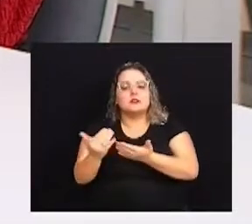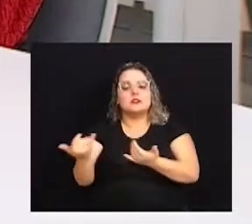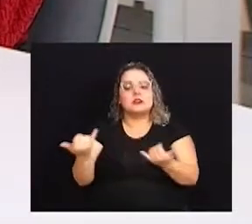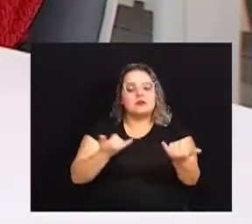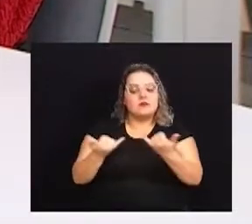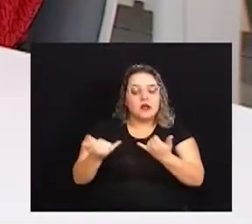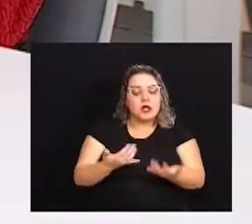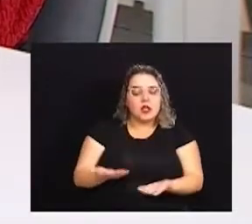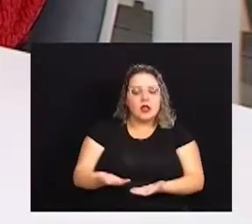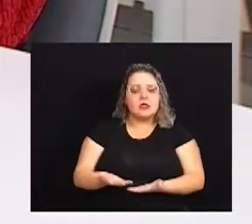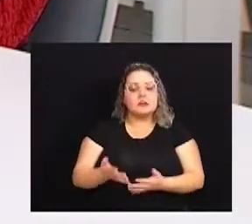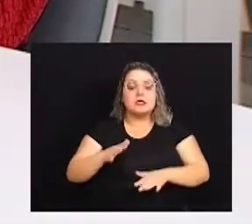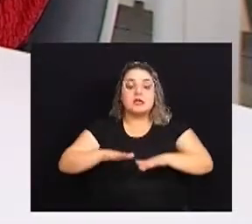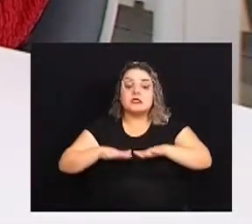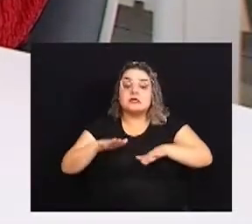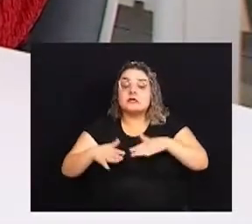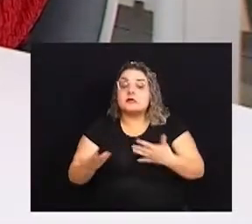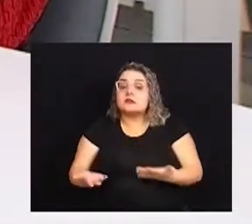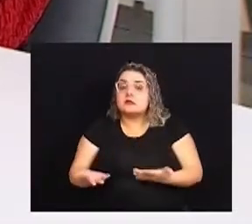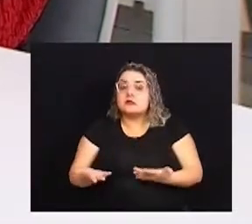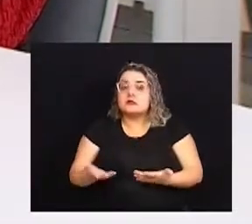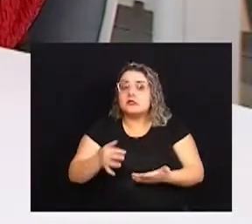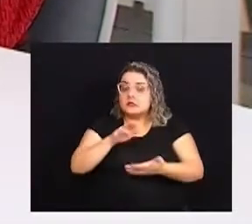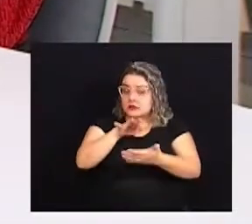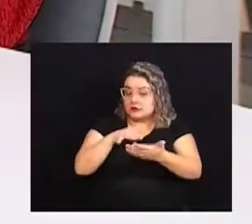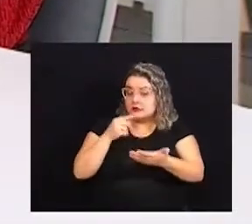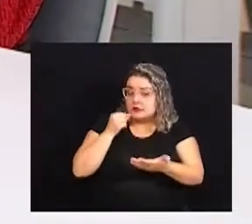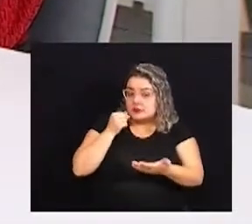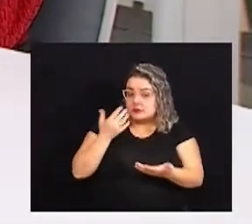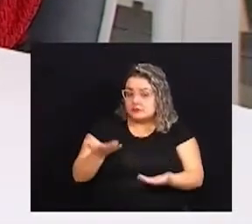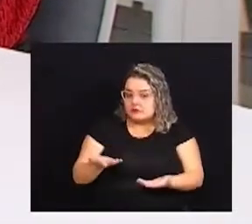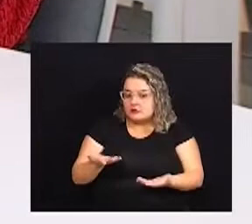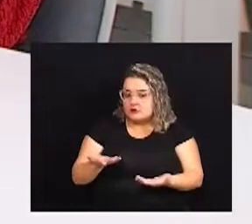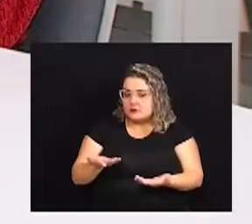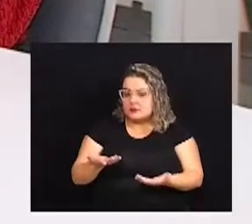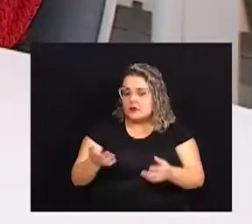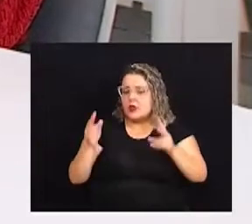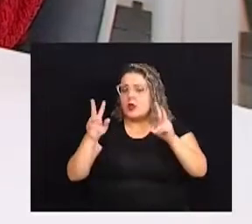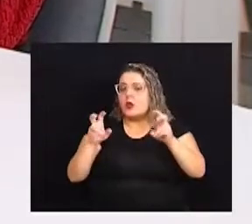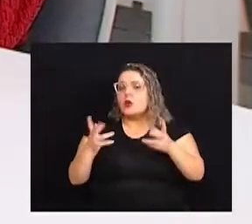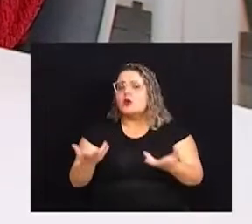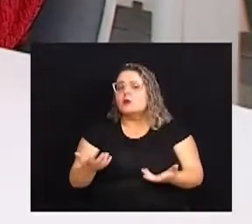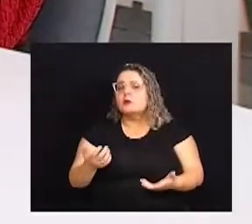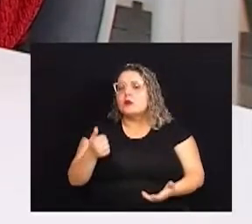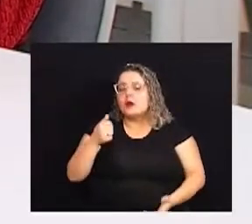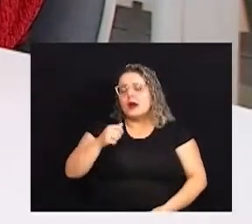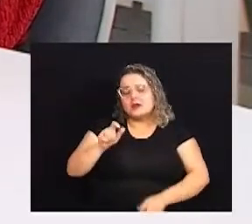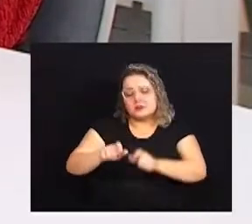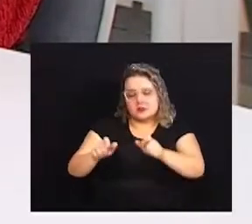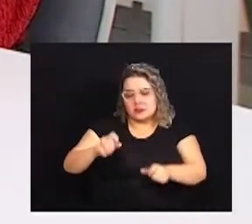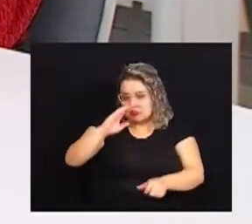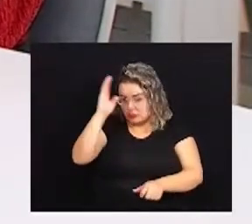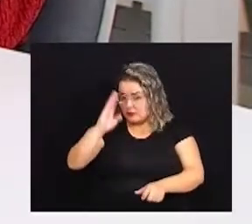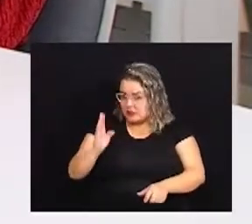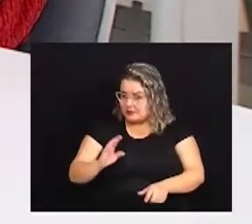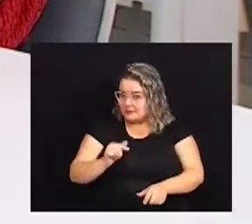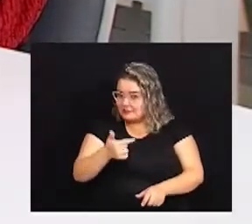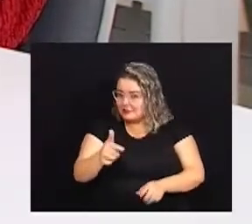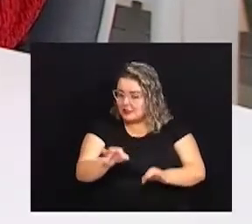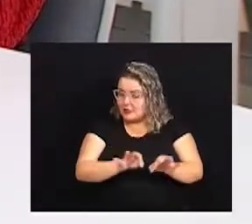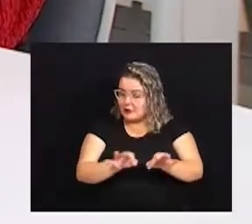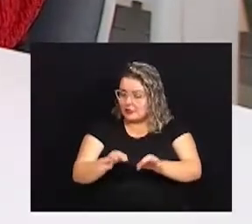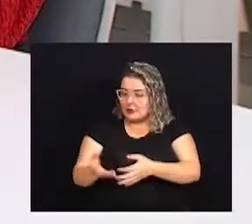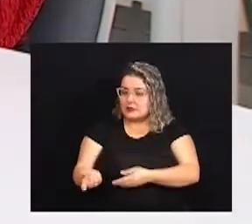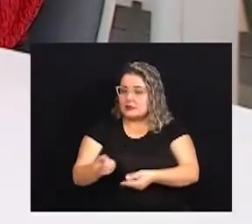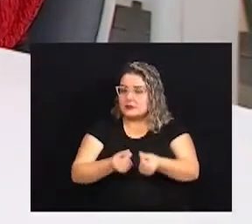que você comentasse a respeito, que às vezes a gente fala aqui na ponta do lápis sobre a questão do brasileiro ser um pouco